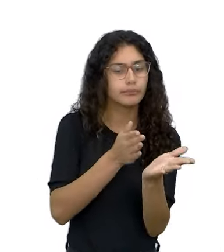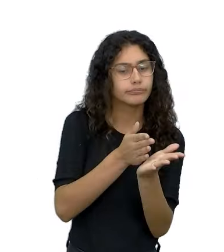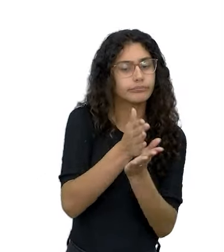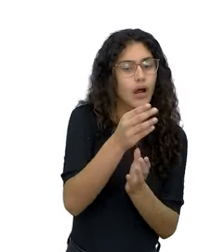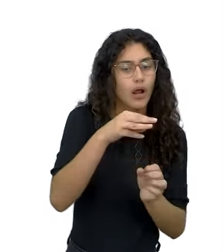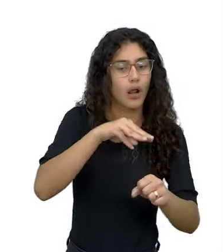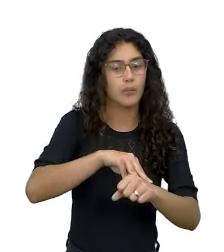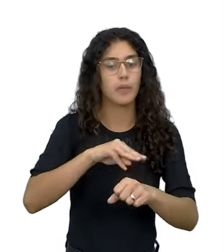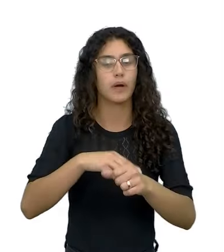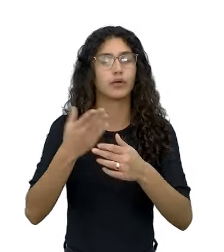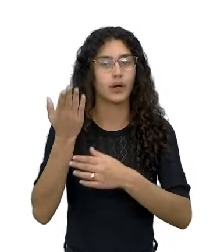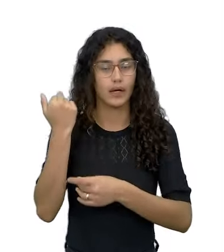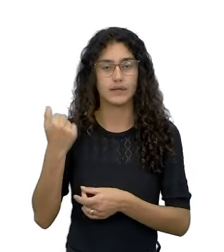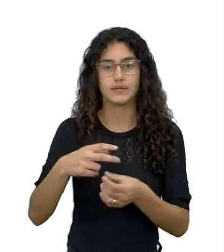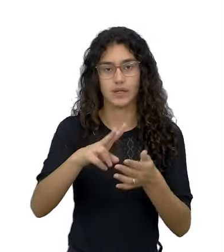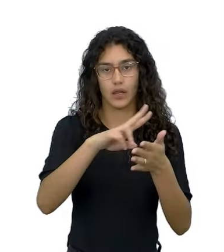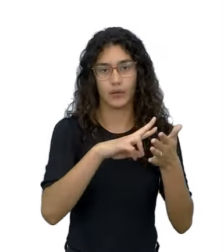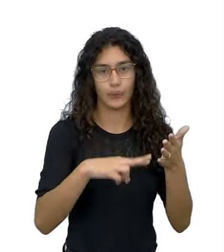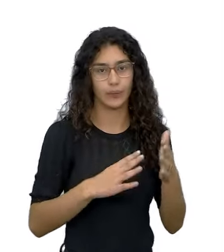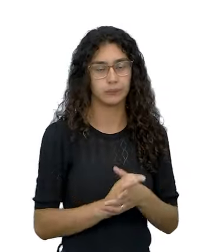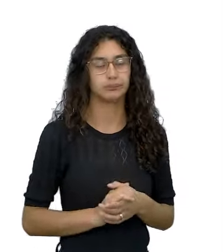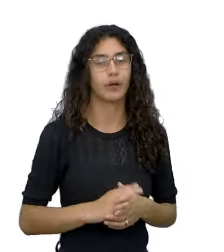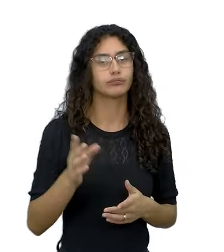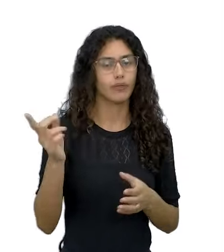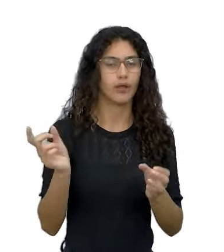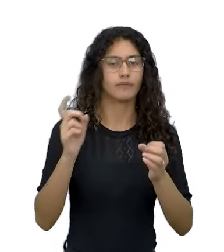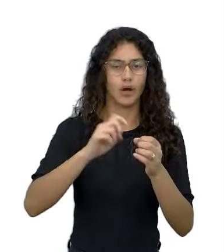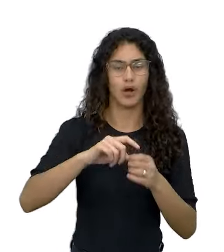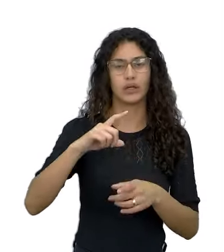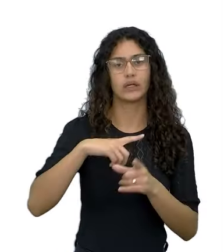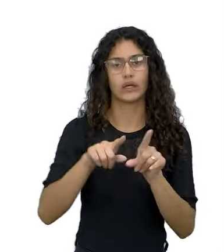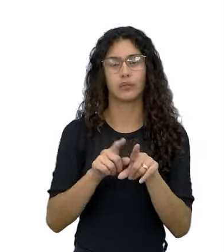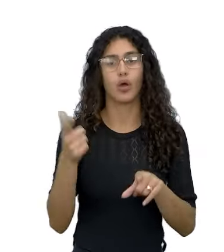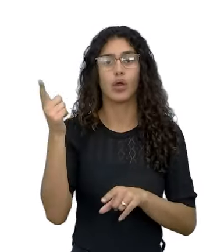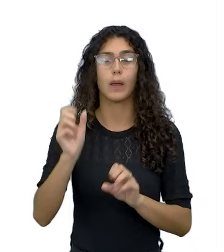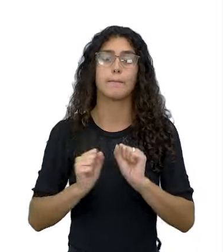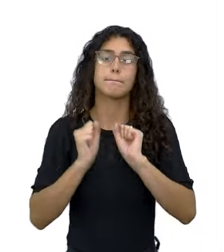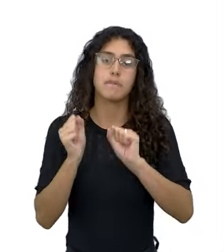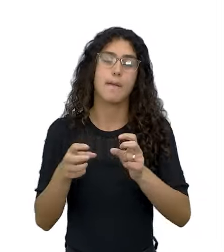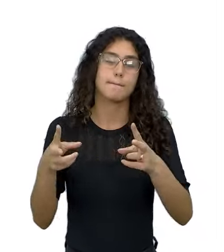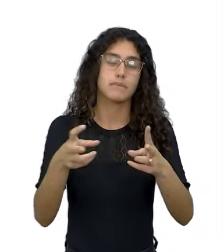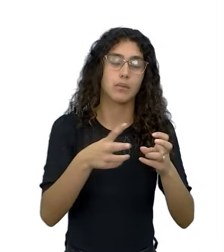né, no momento aí anterior da leitura, fazer essa retomada, né, daqueles conceitos que foram